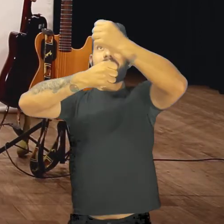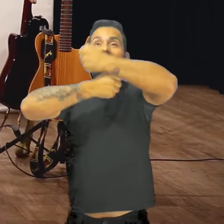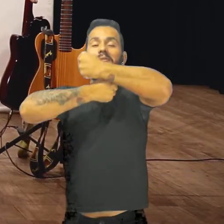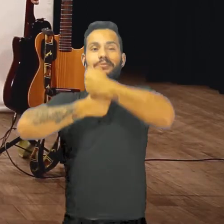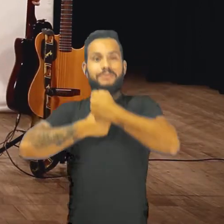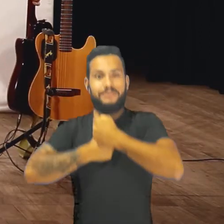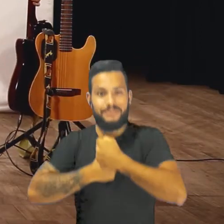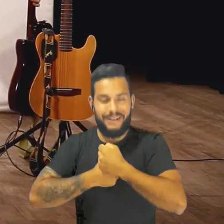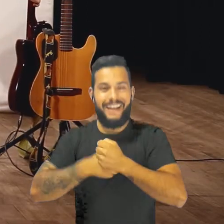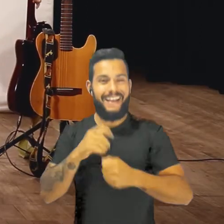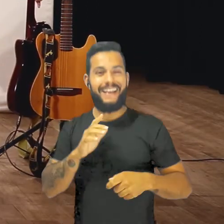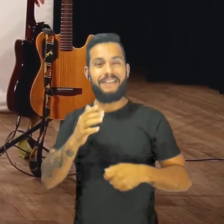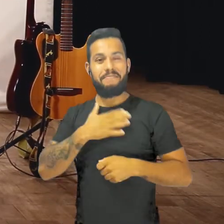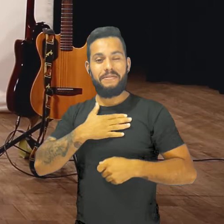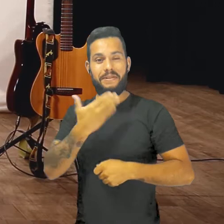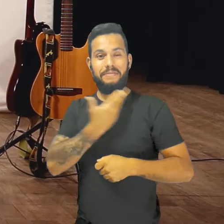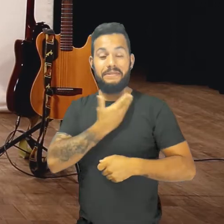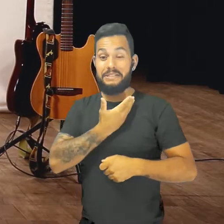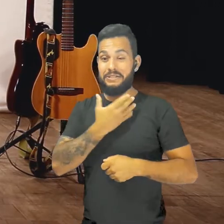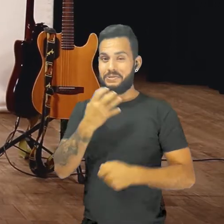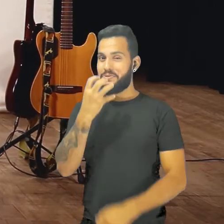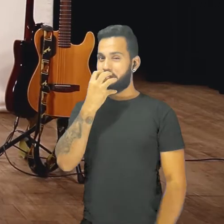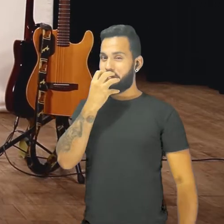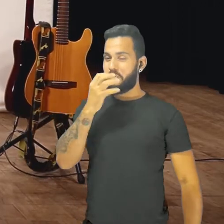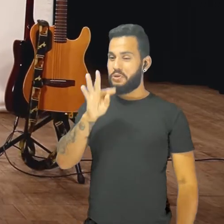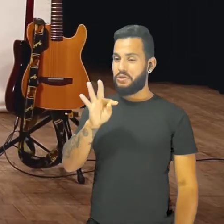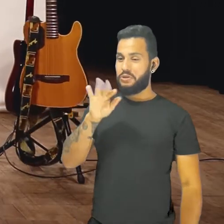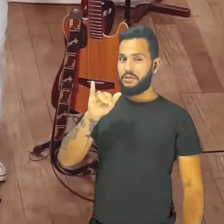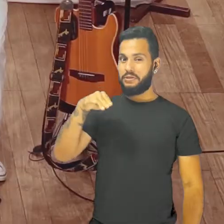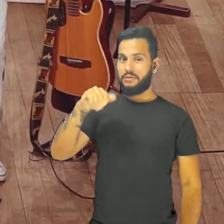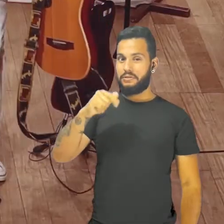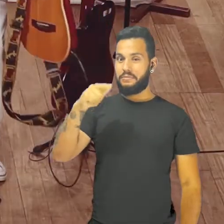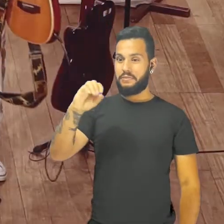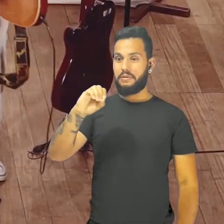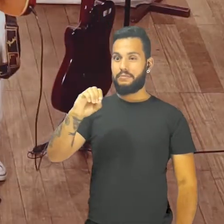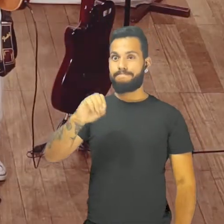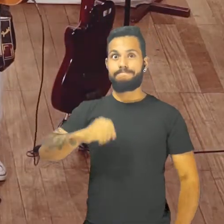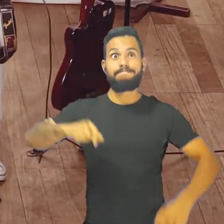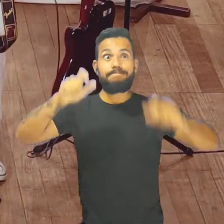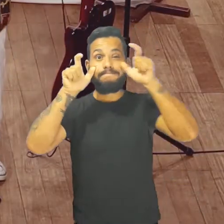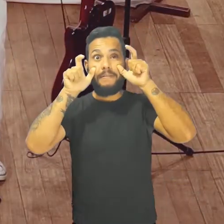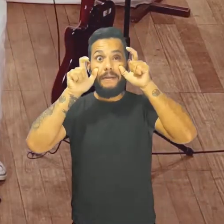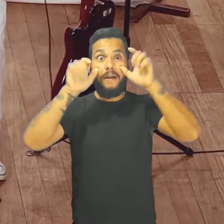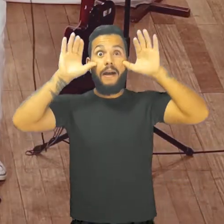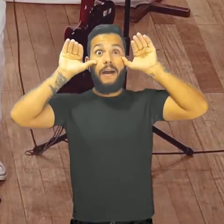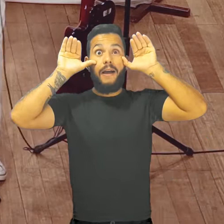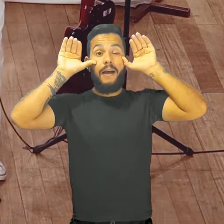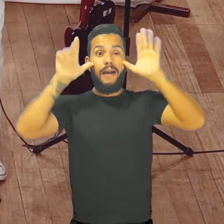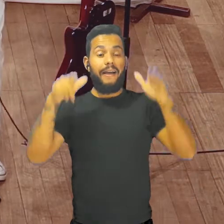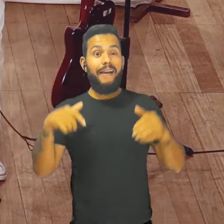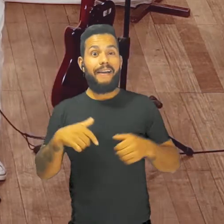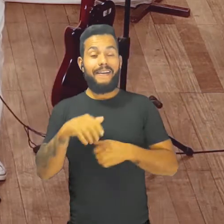meu amigo, o timoneiro Timão, um velho cocker spaniel, já estava a postos, só esperando o